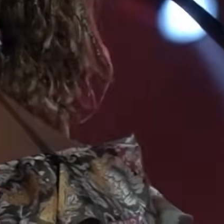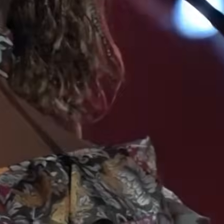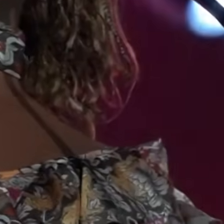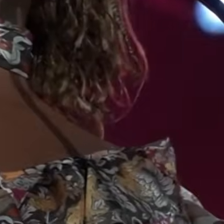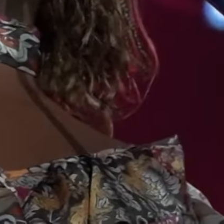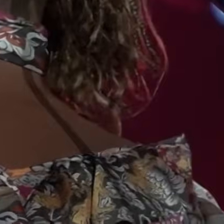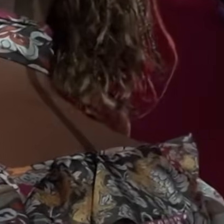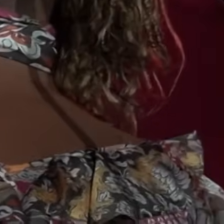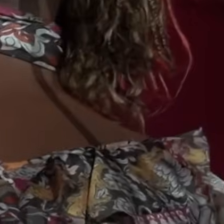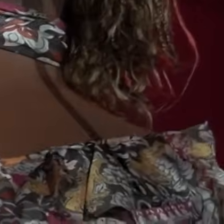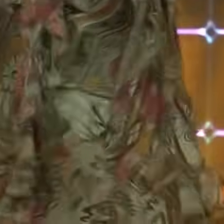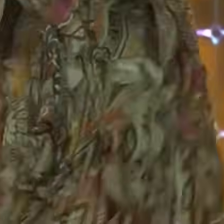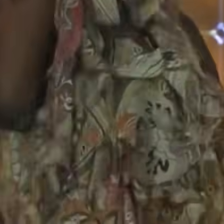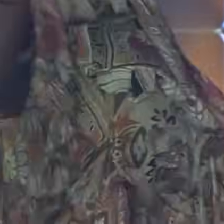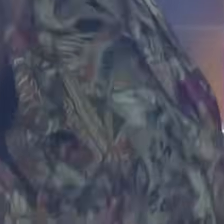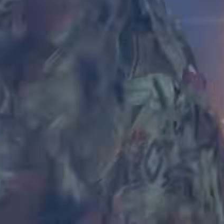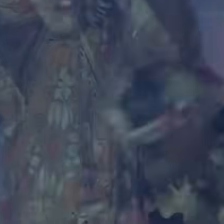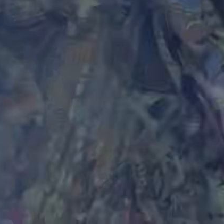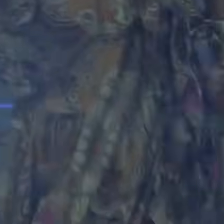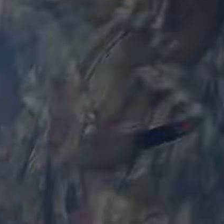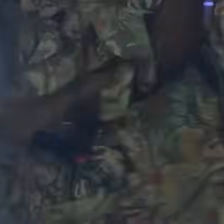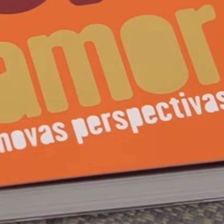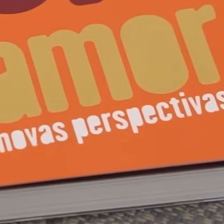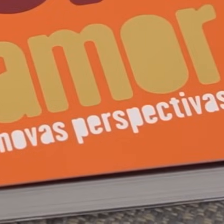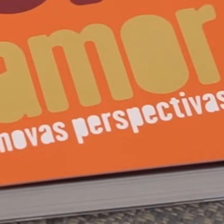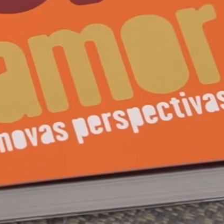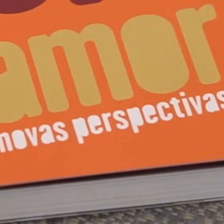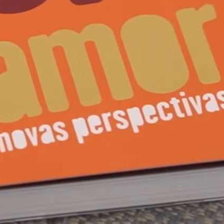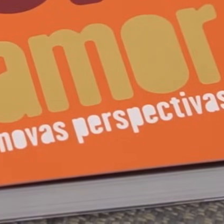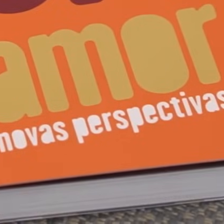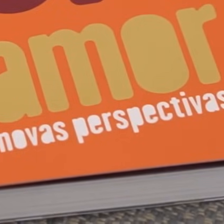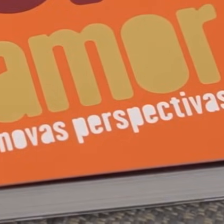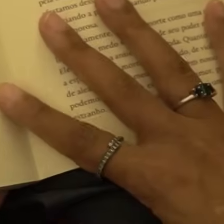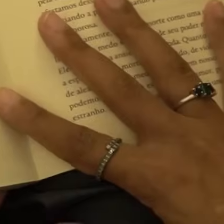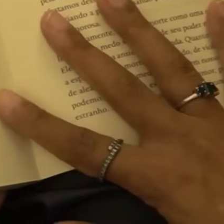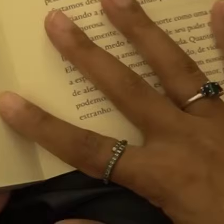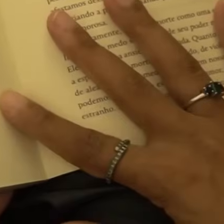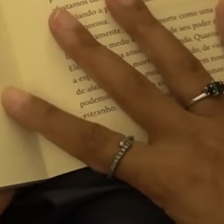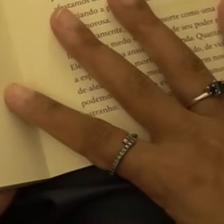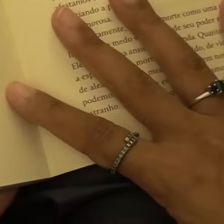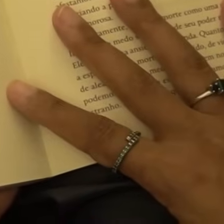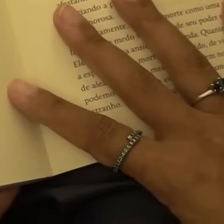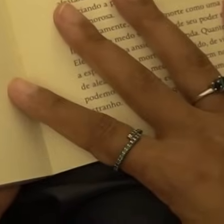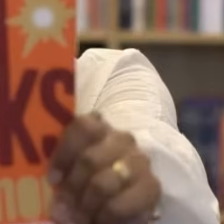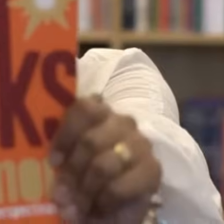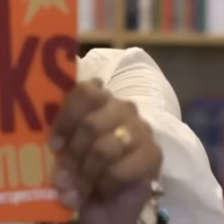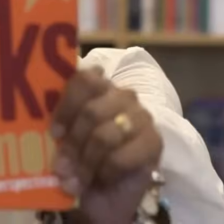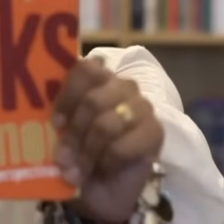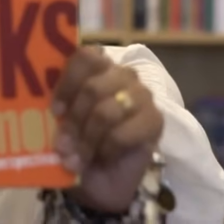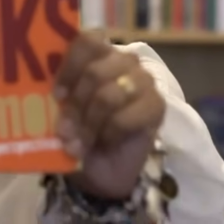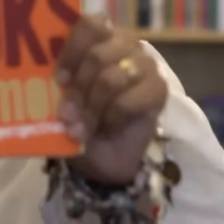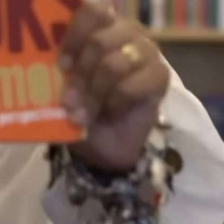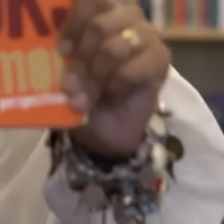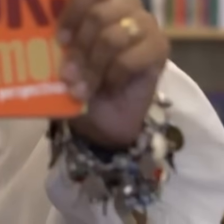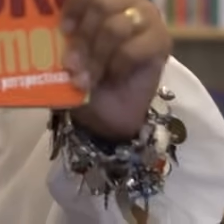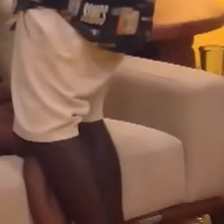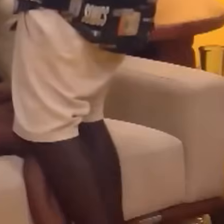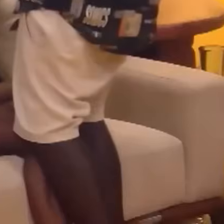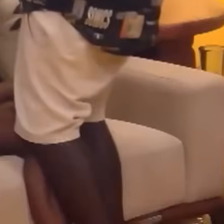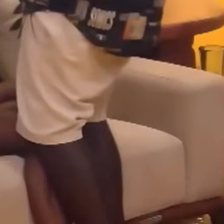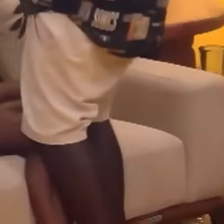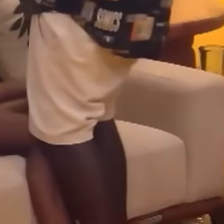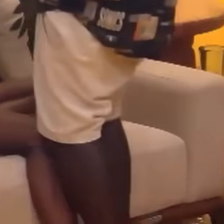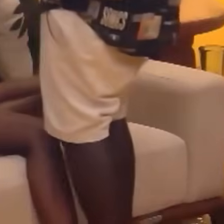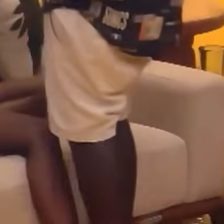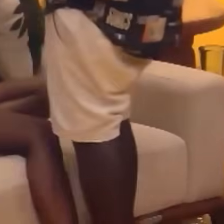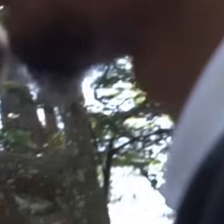e depois encontrar esse amor, meu senhor, nos braços de um outro qualquer.